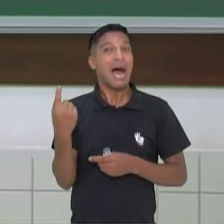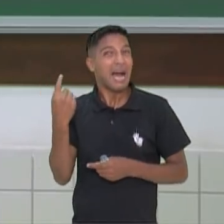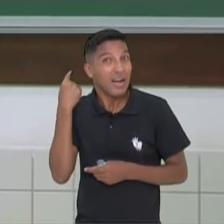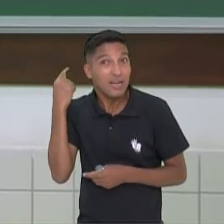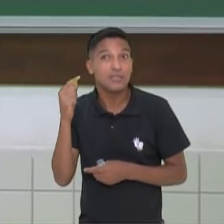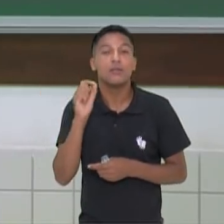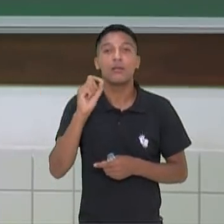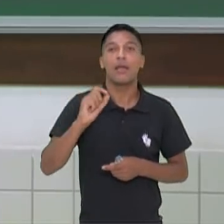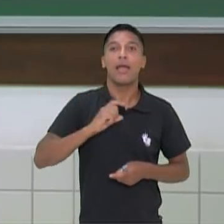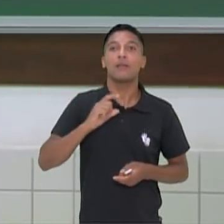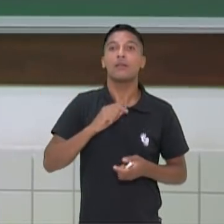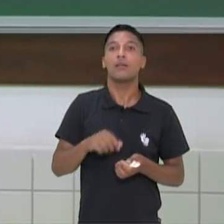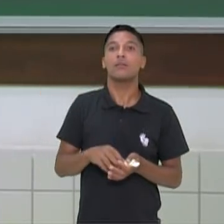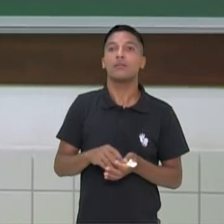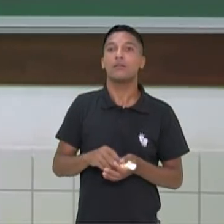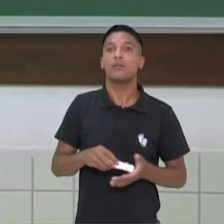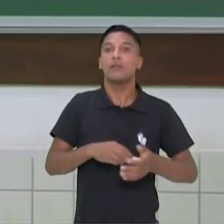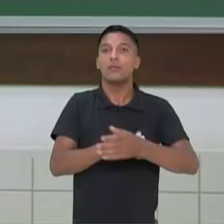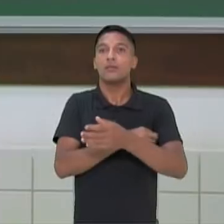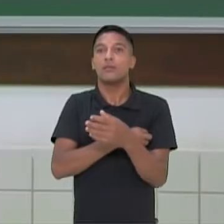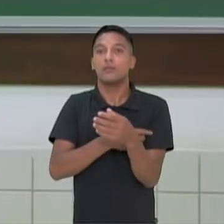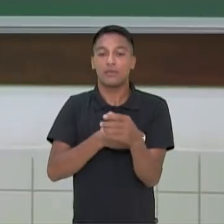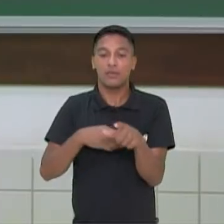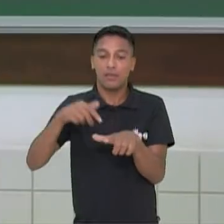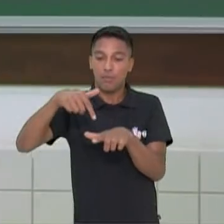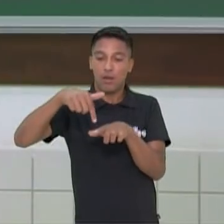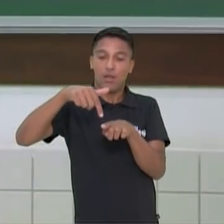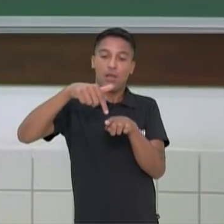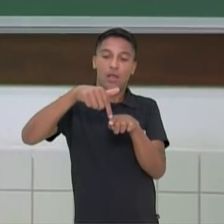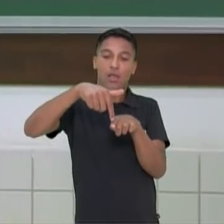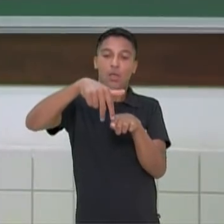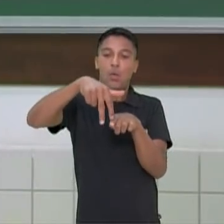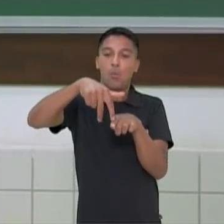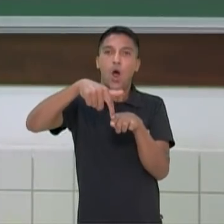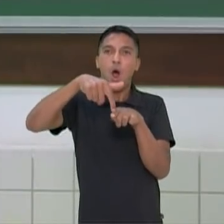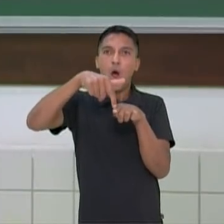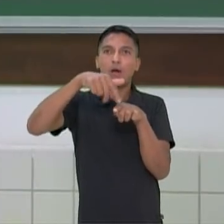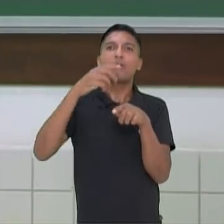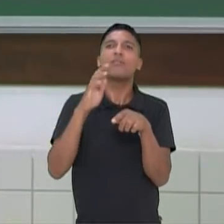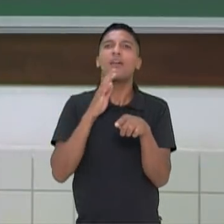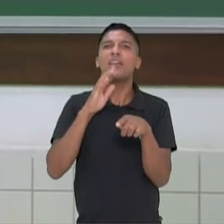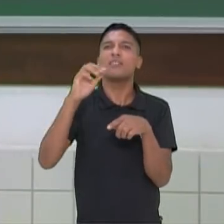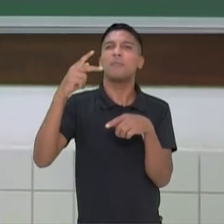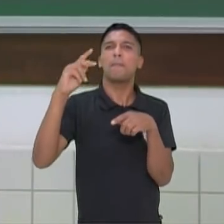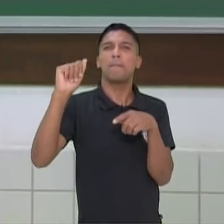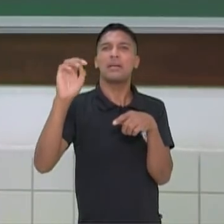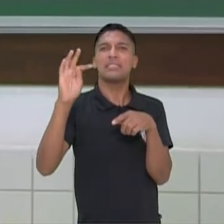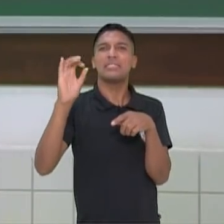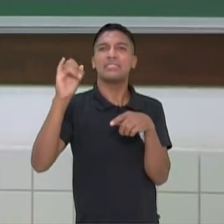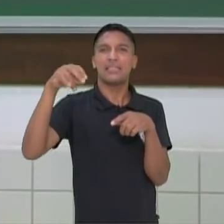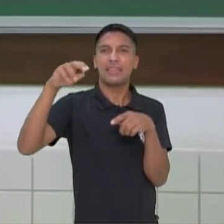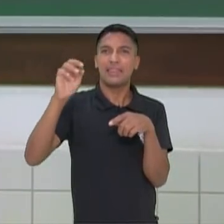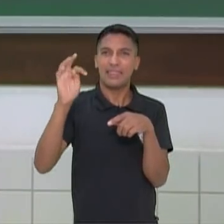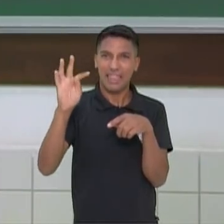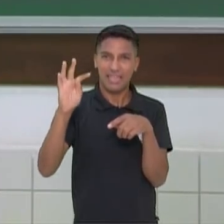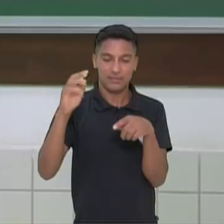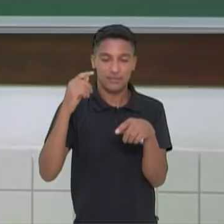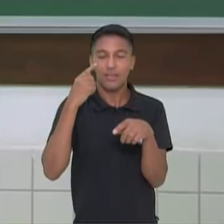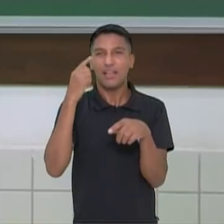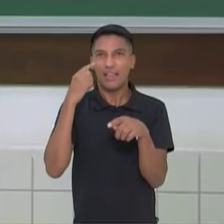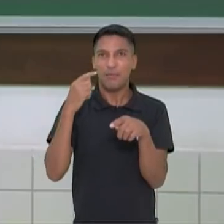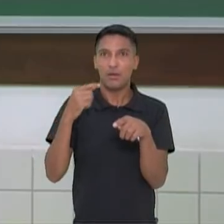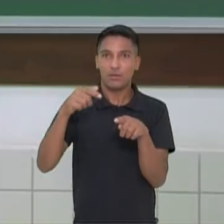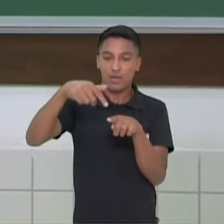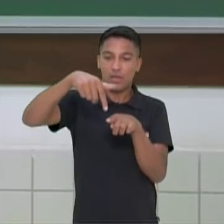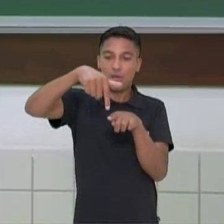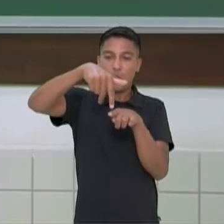o indivíduo segura, né, apoia os pés na prancha, com um pé ele dá um impulso e